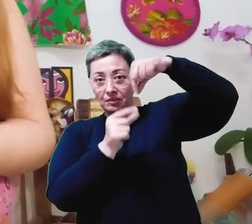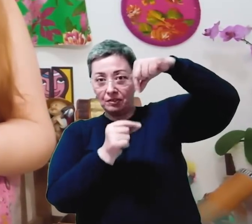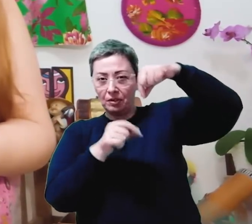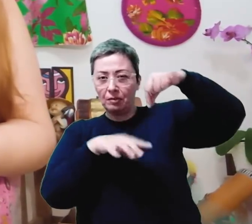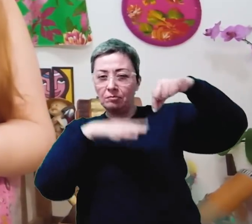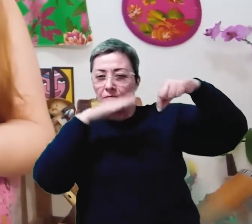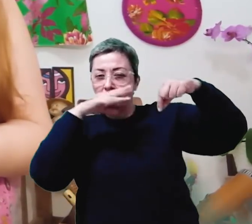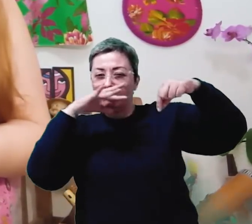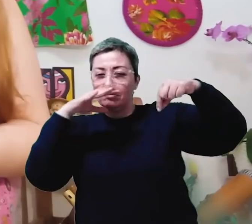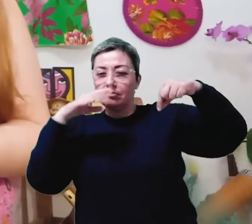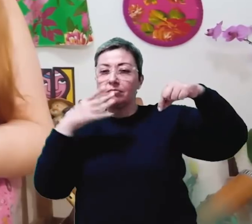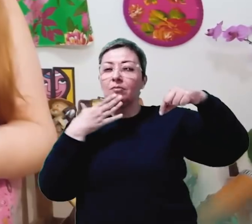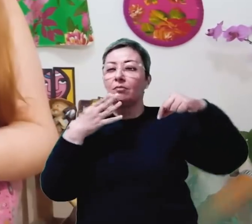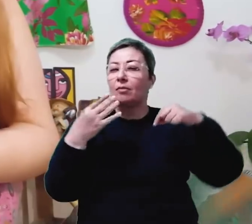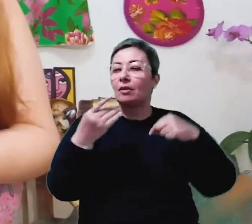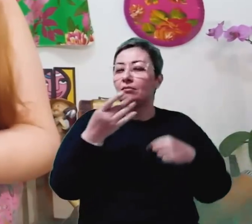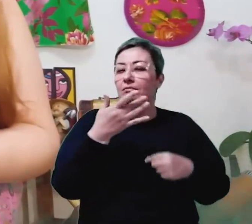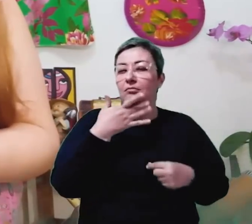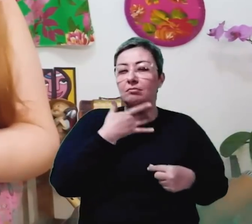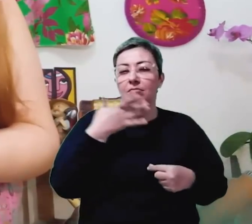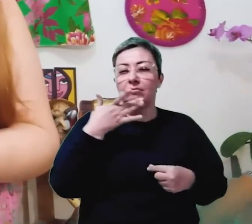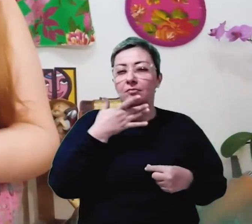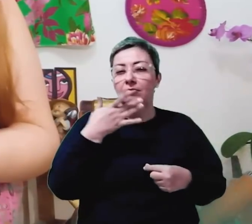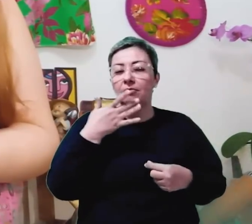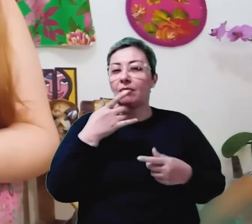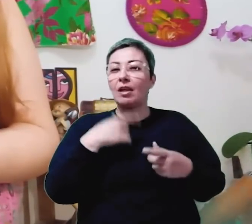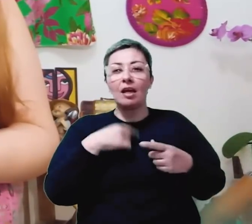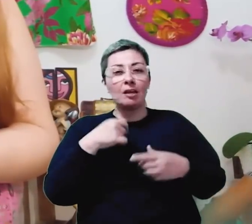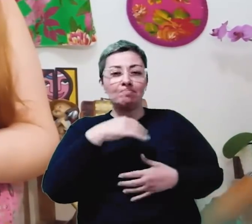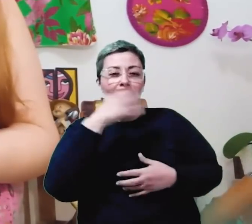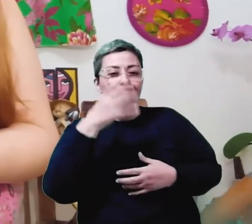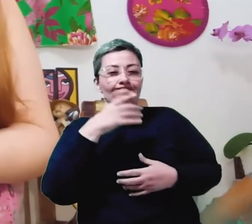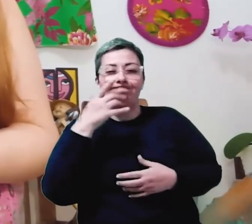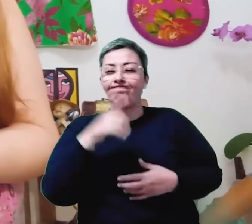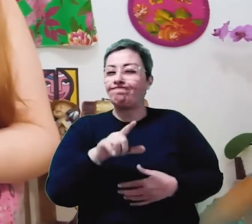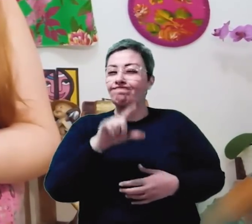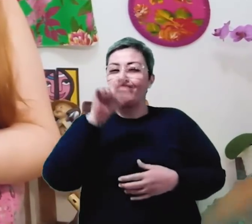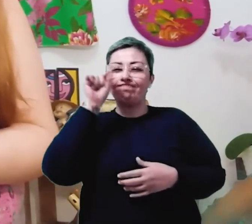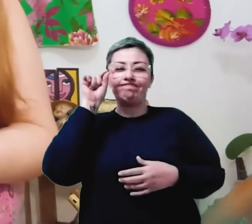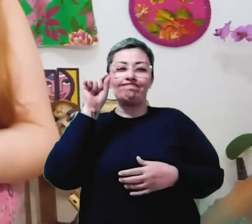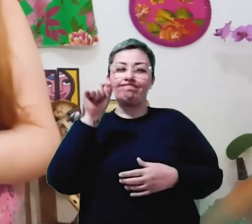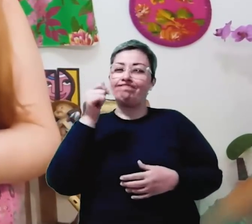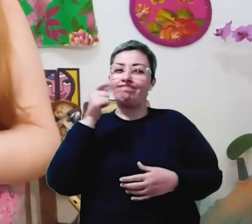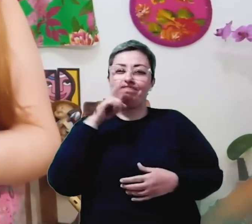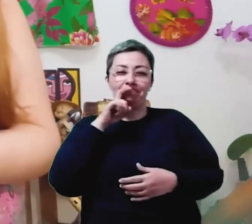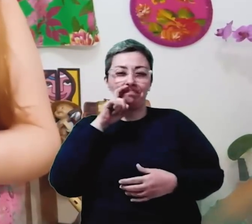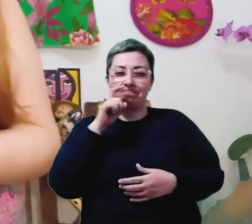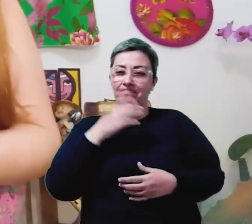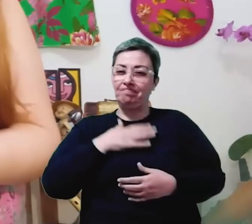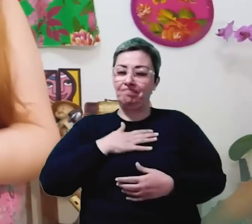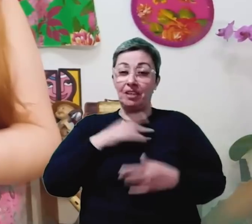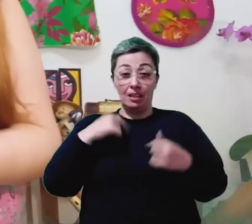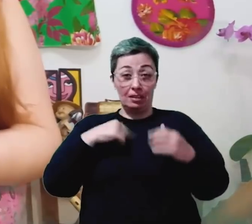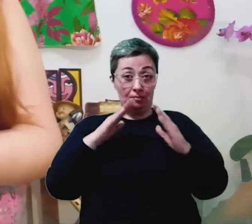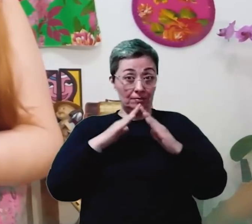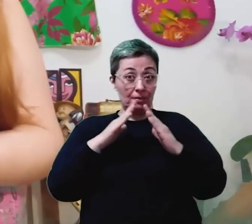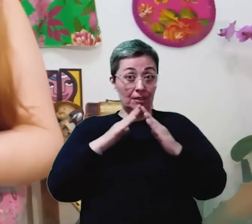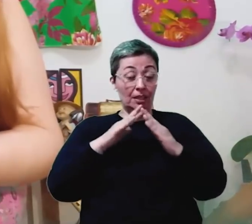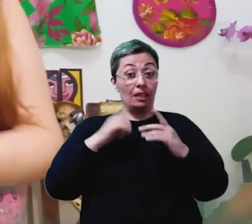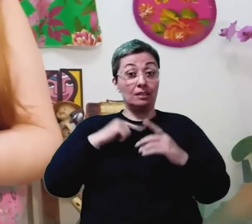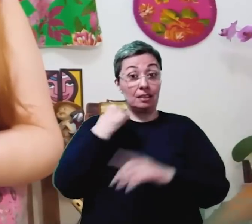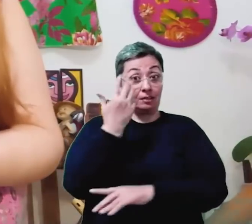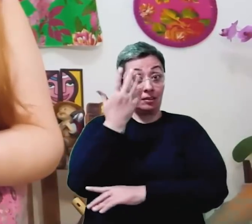Cheiroso e saboroso. Essa é uma das frutas preferidas do meu pai. Aqui na minha casa a gente tem